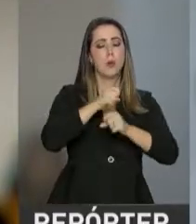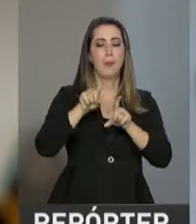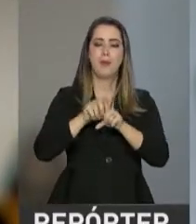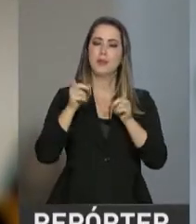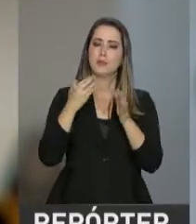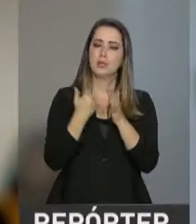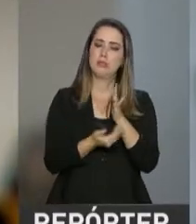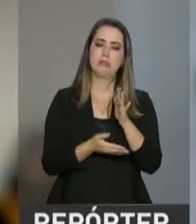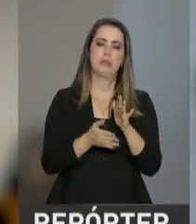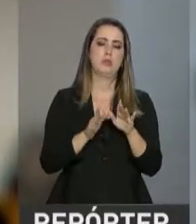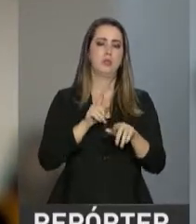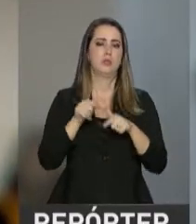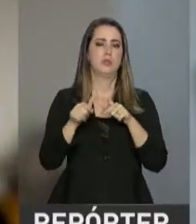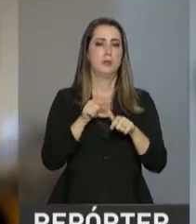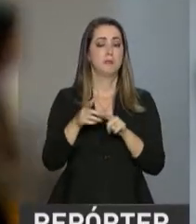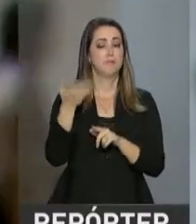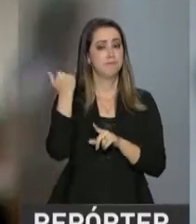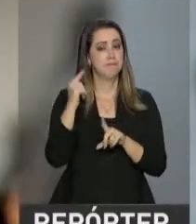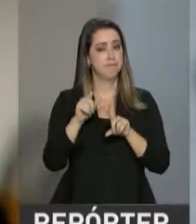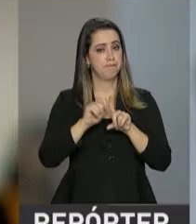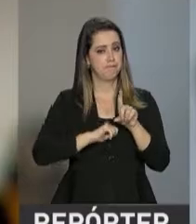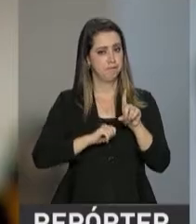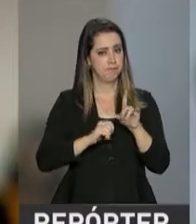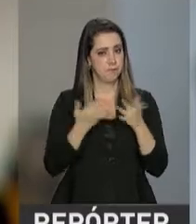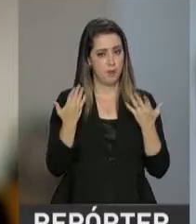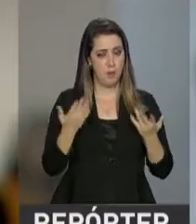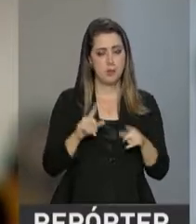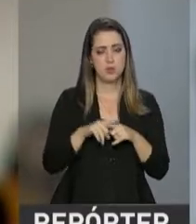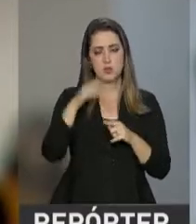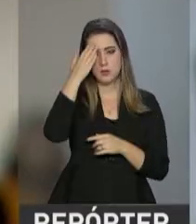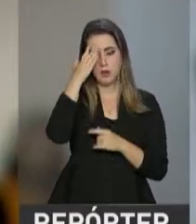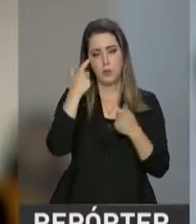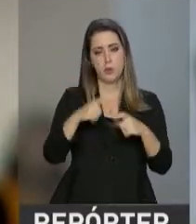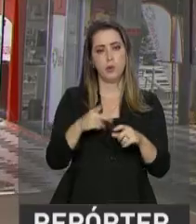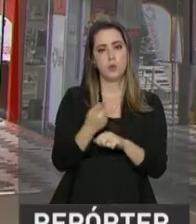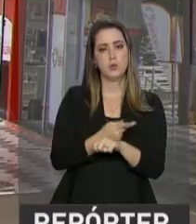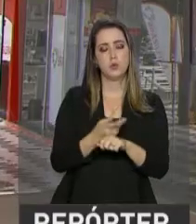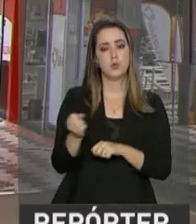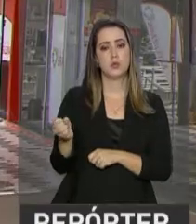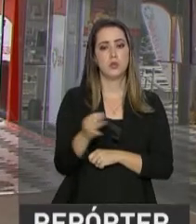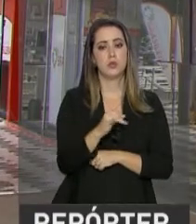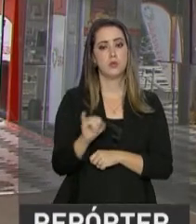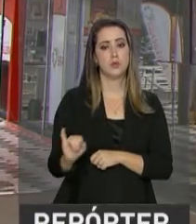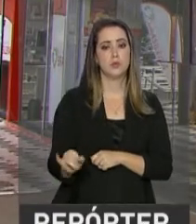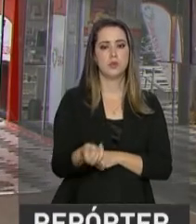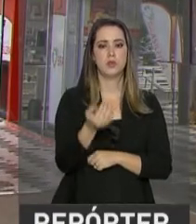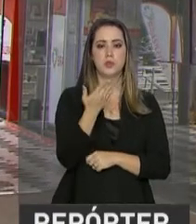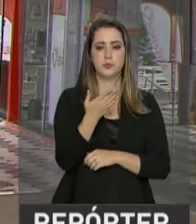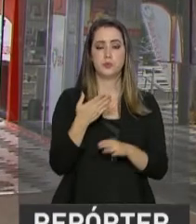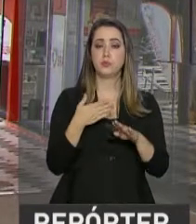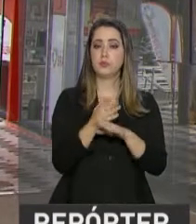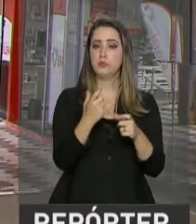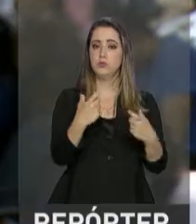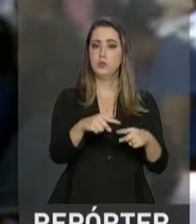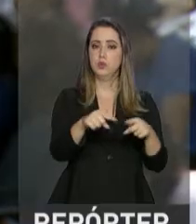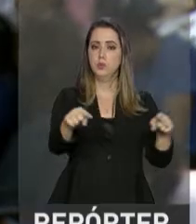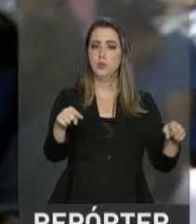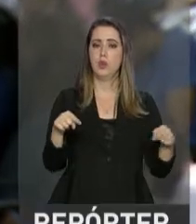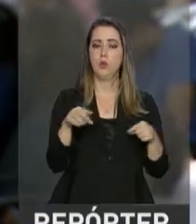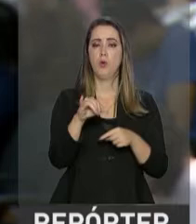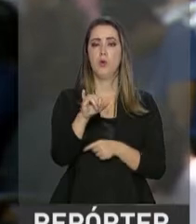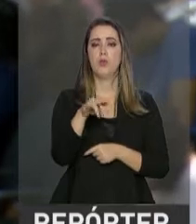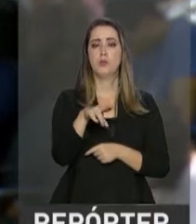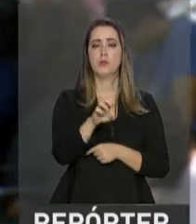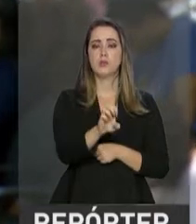há alguns meses mas já sabe onde procurar uma nova colocação ele veio ao sine para uma entrevista está